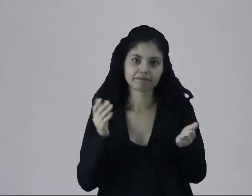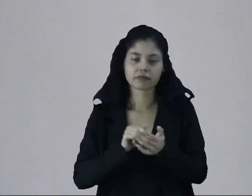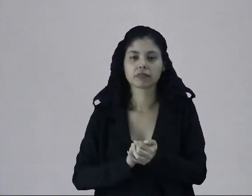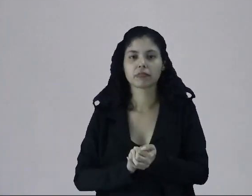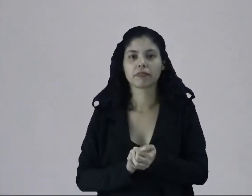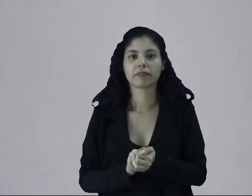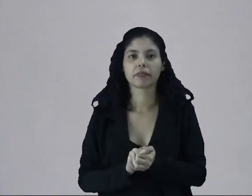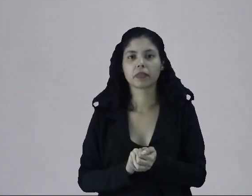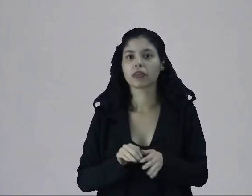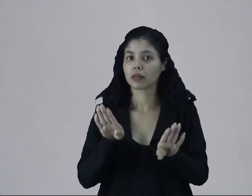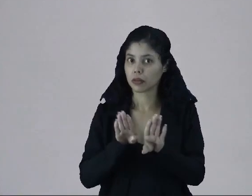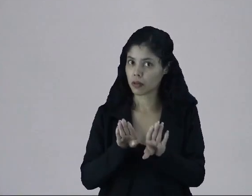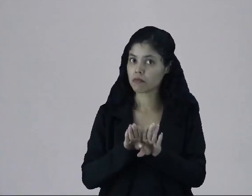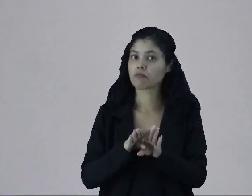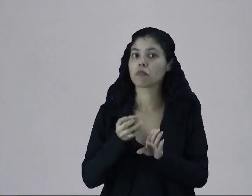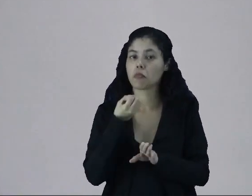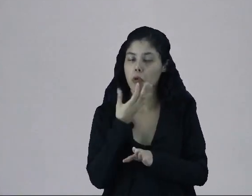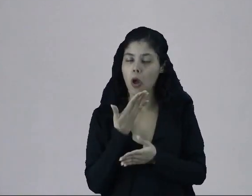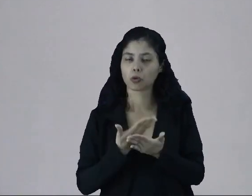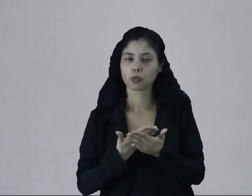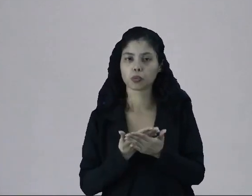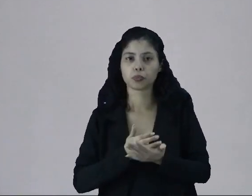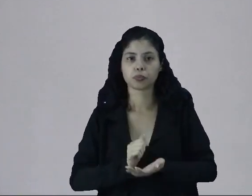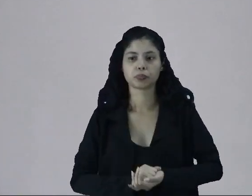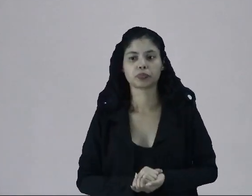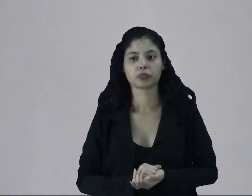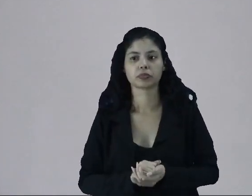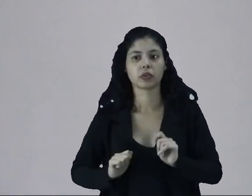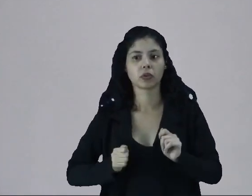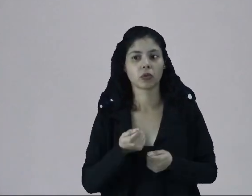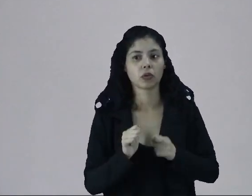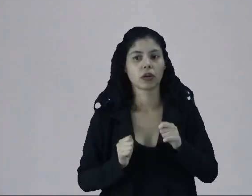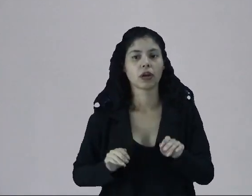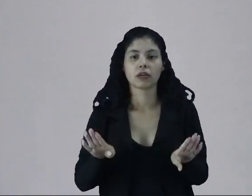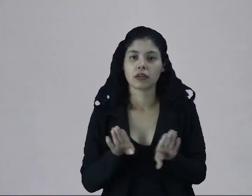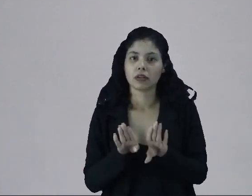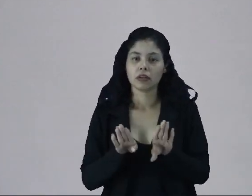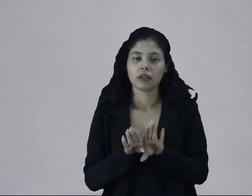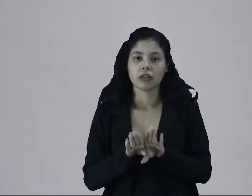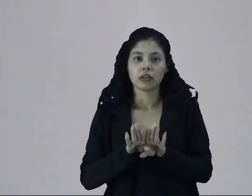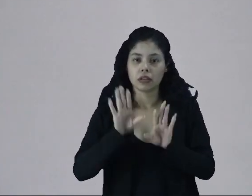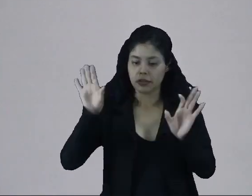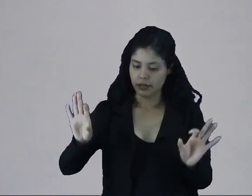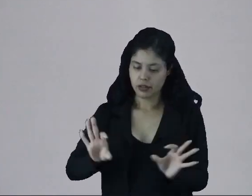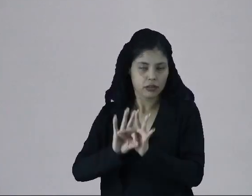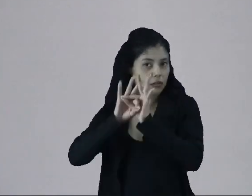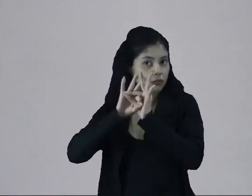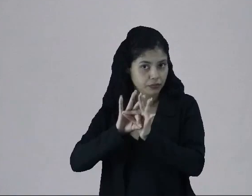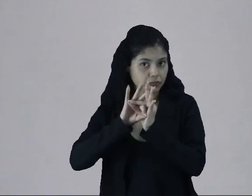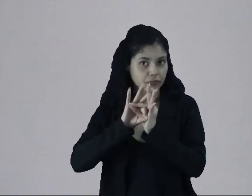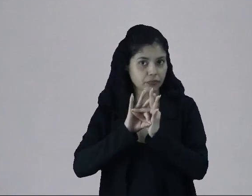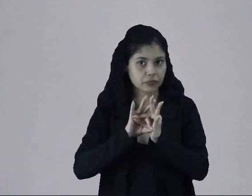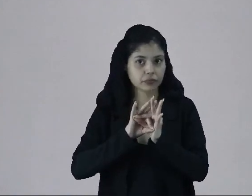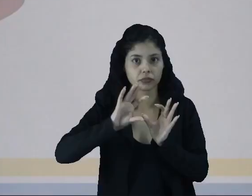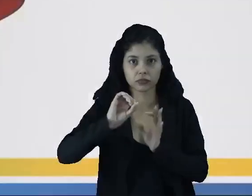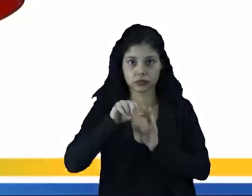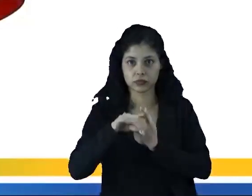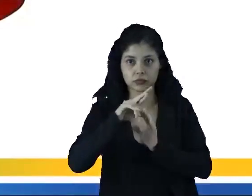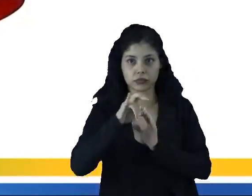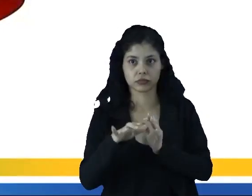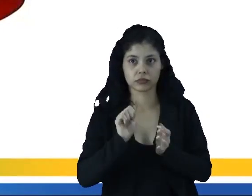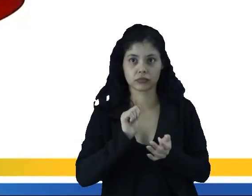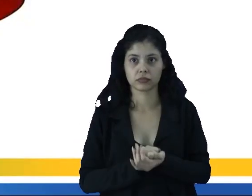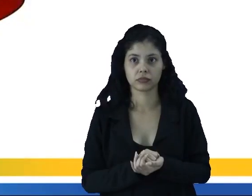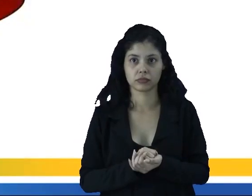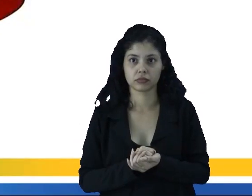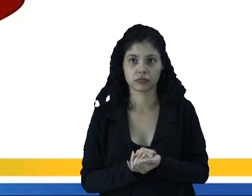talvez adicionar aos seus estudos. Outro controle muito importante, que está relacionado também à homeostase do corpo,